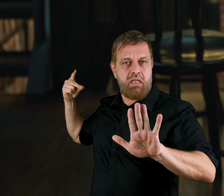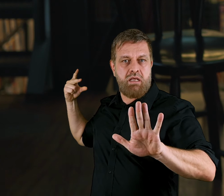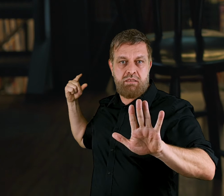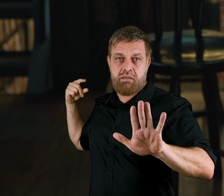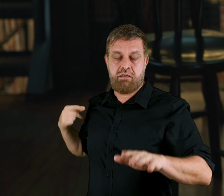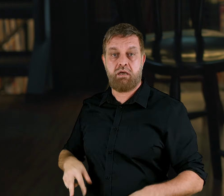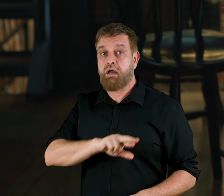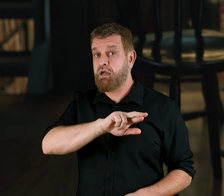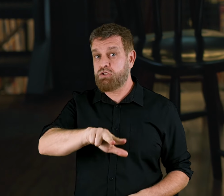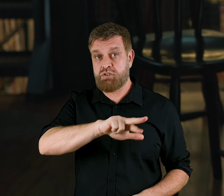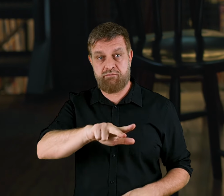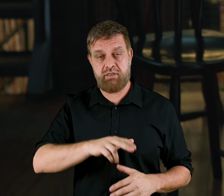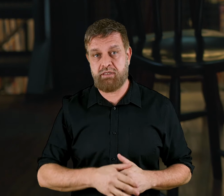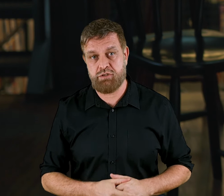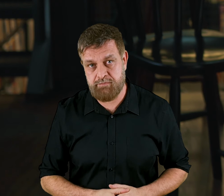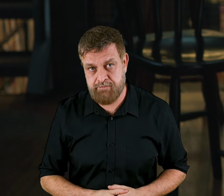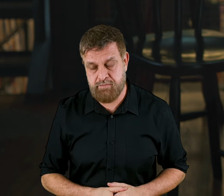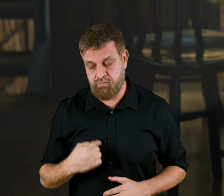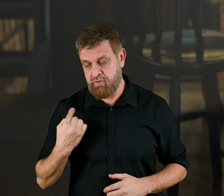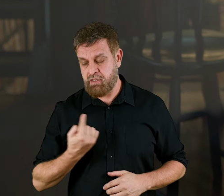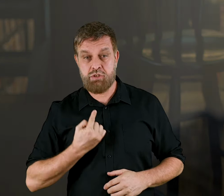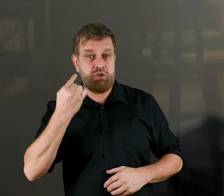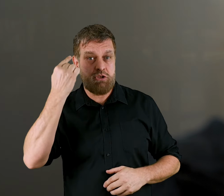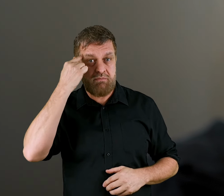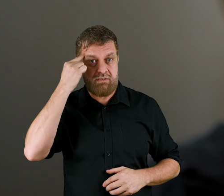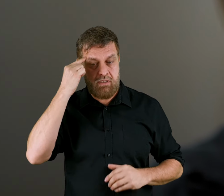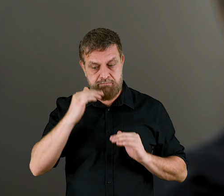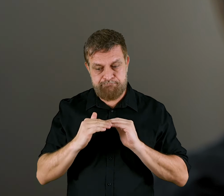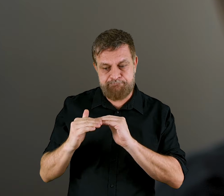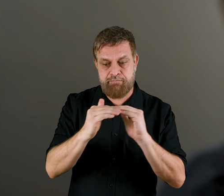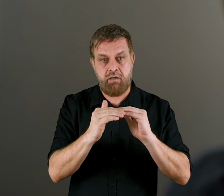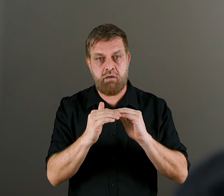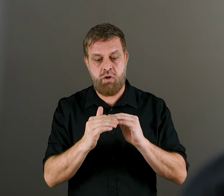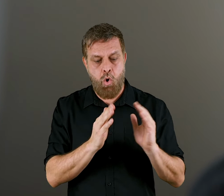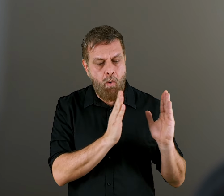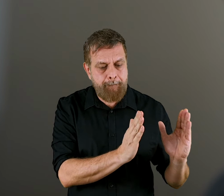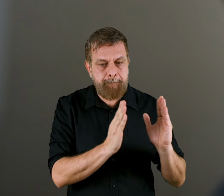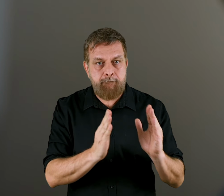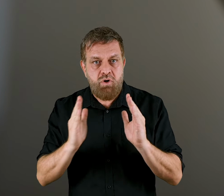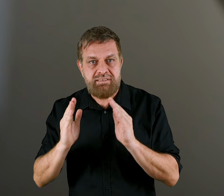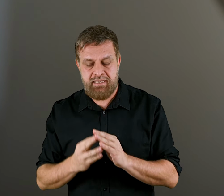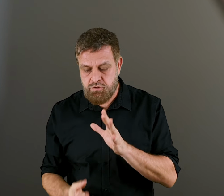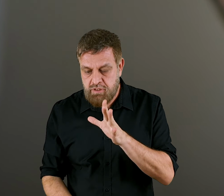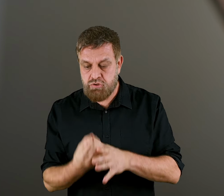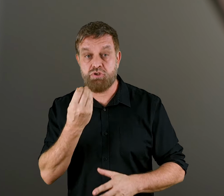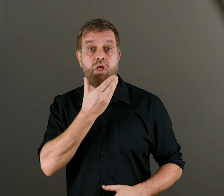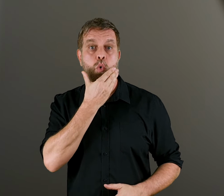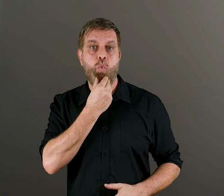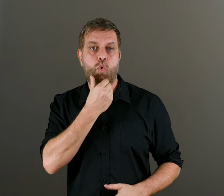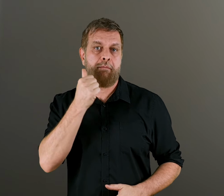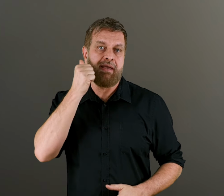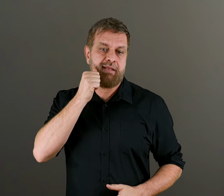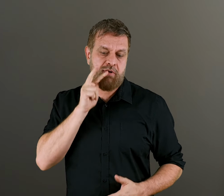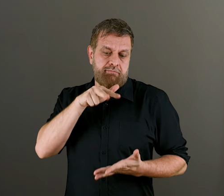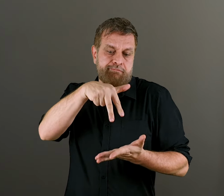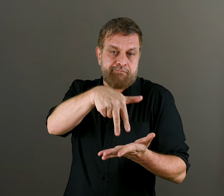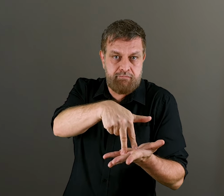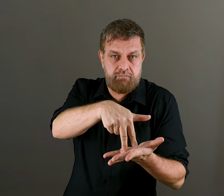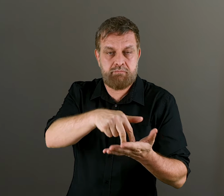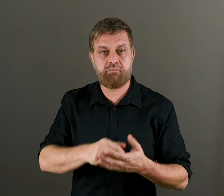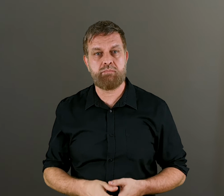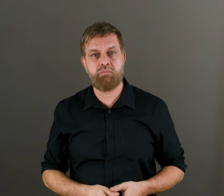né? Pensando no, na hominização como um todo, no processo da formação dos hominídeos, né? Então, é